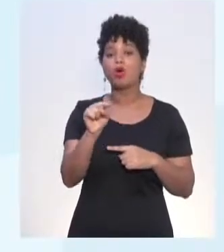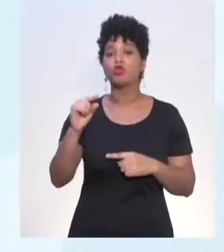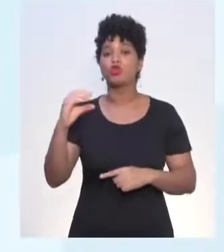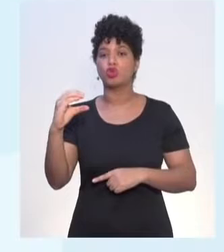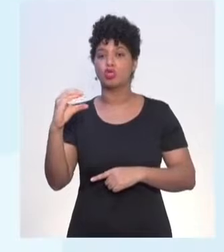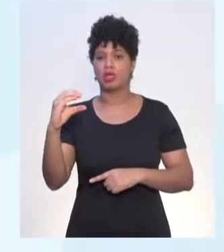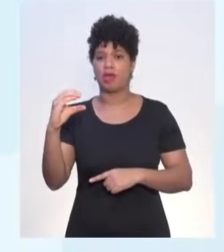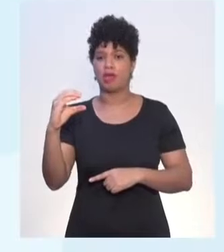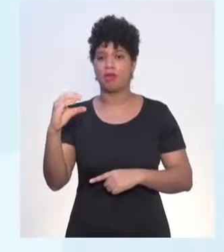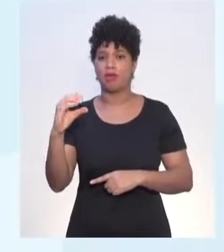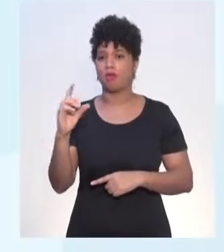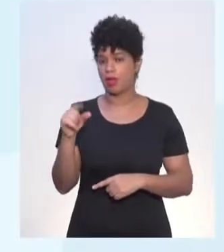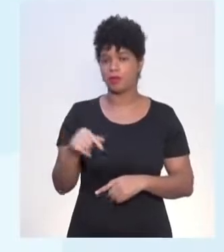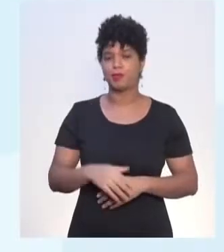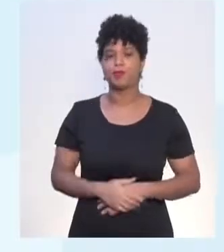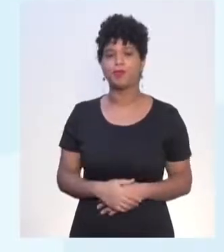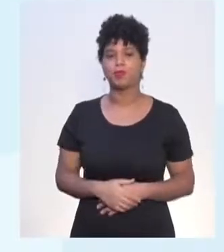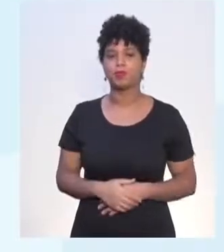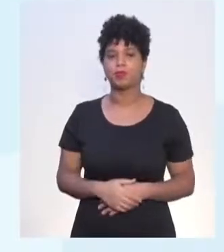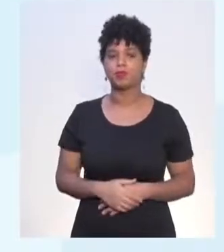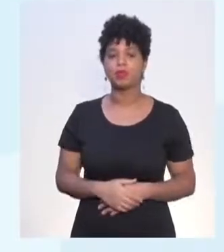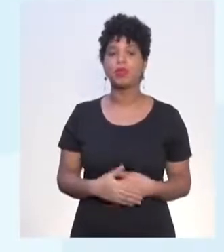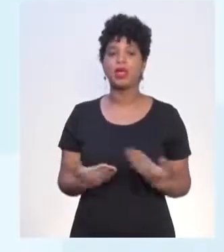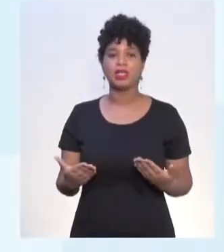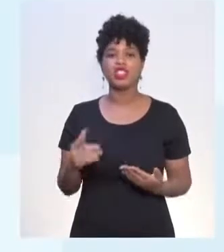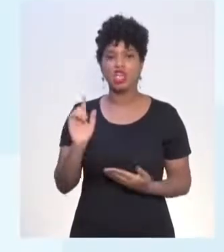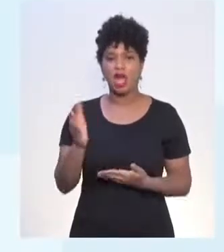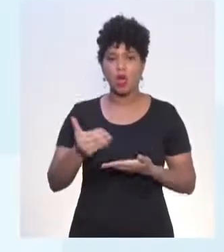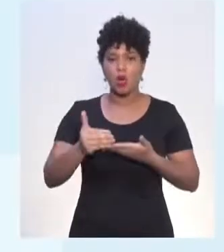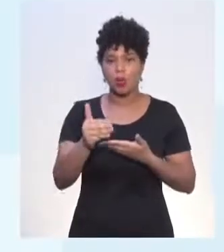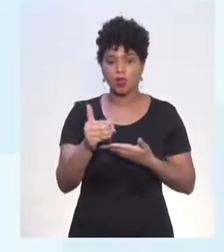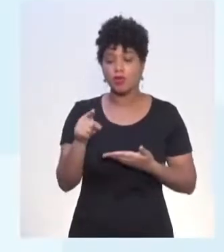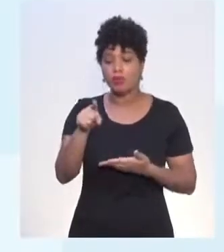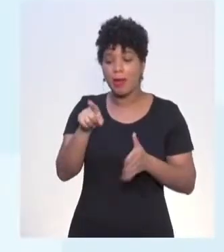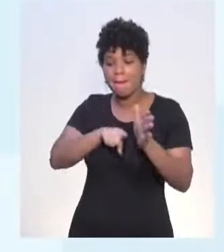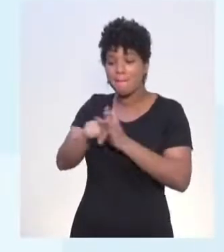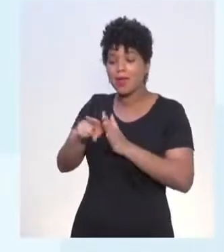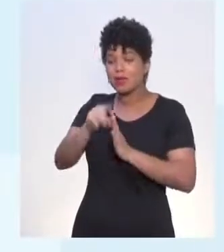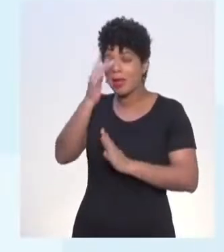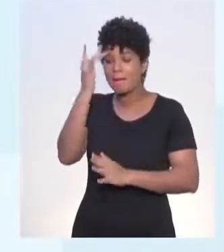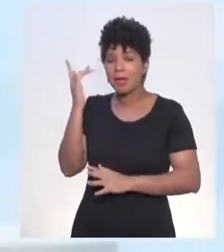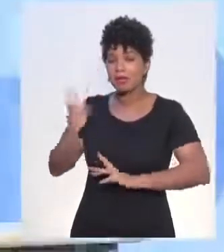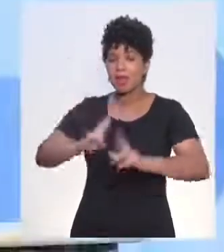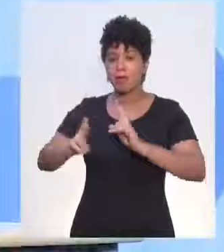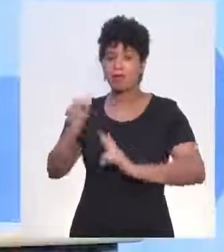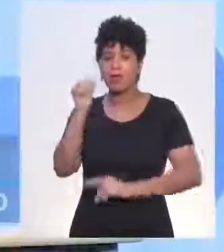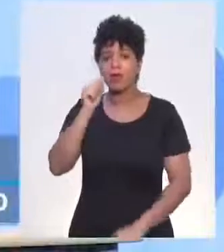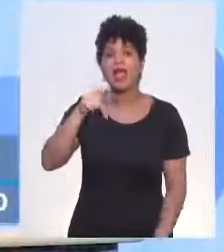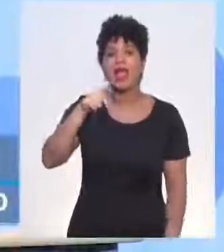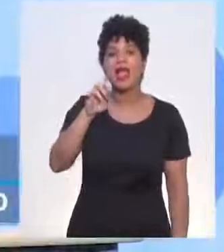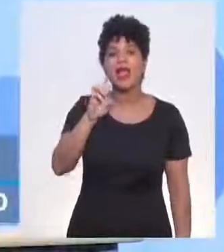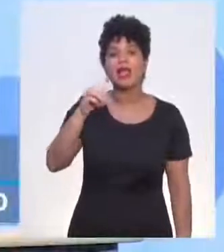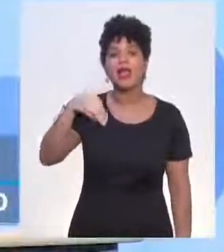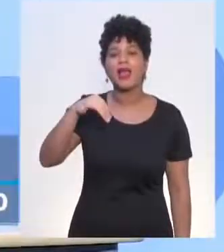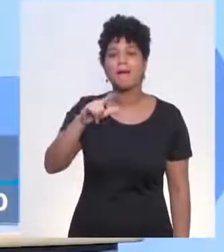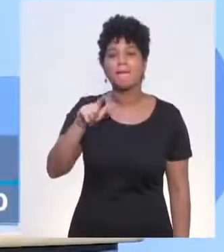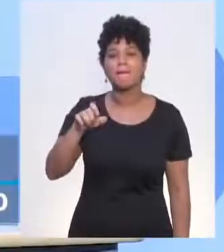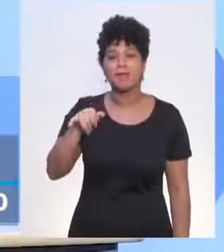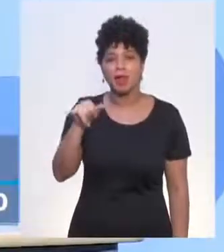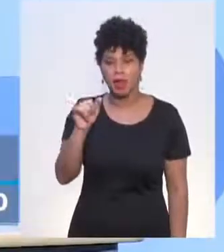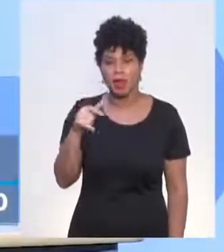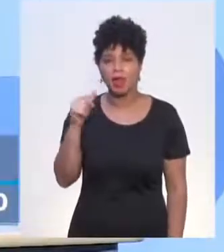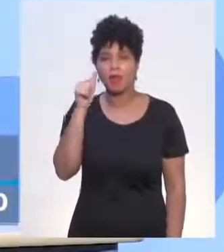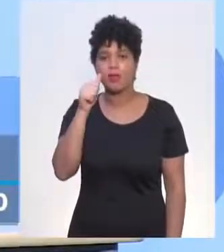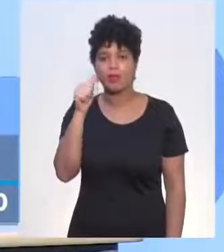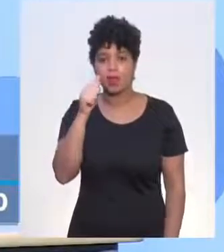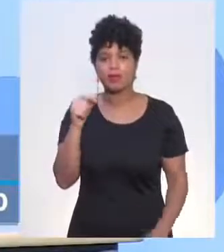Boa. Né? Assim, logo no começo, quando você perguntou, a Kemily, lá da escola Terezinha Aranha